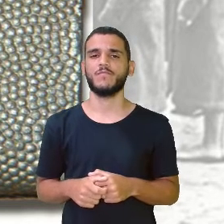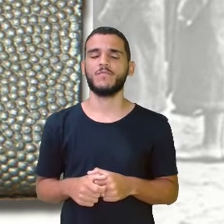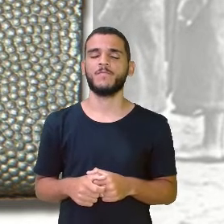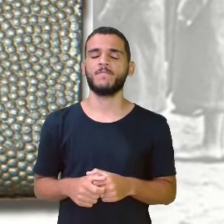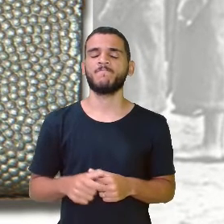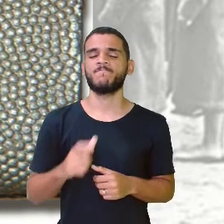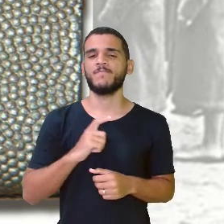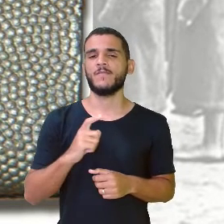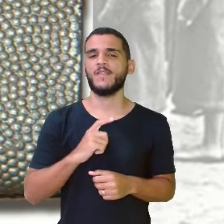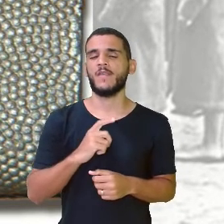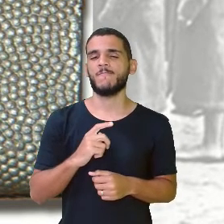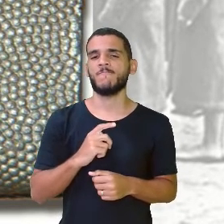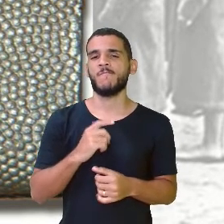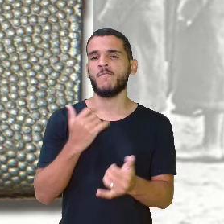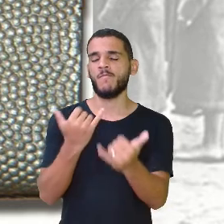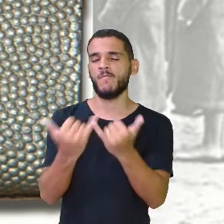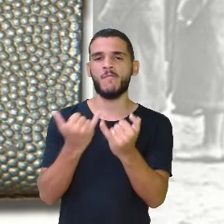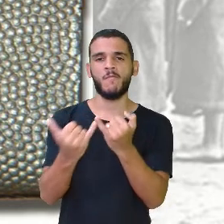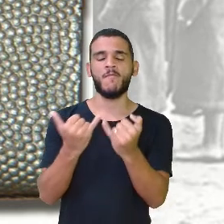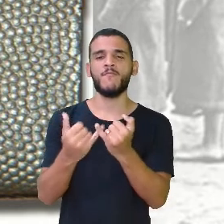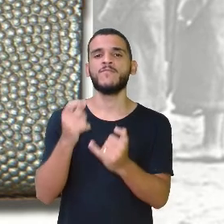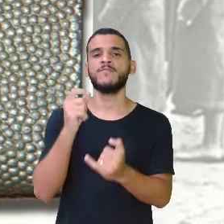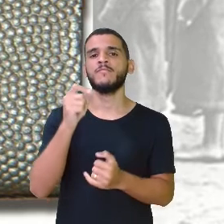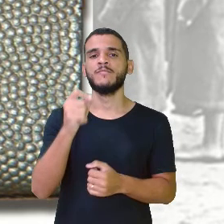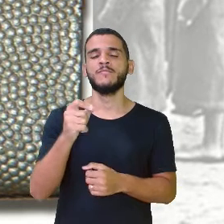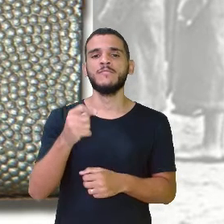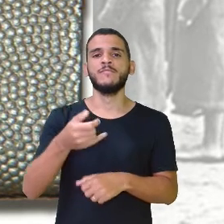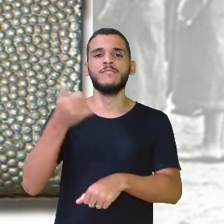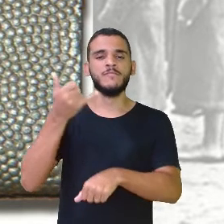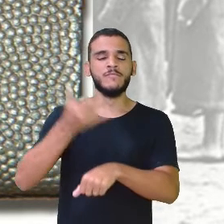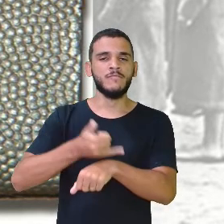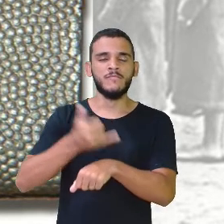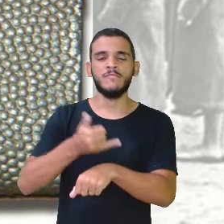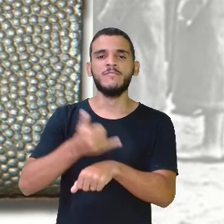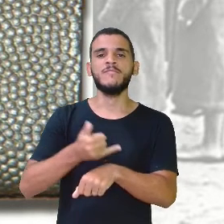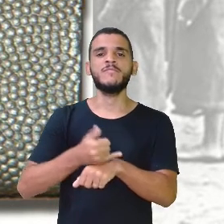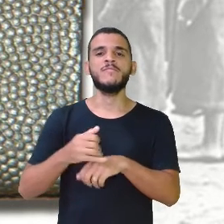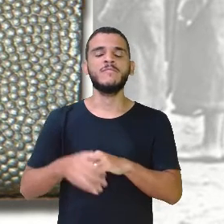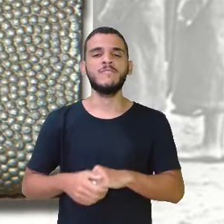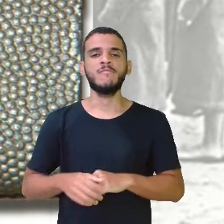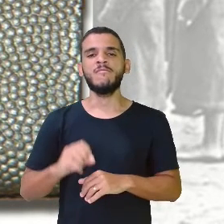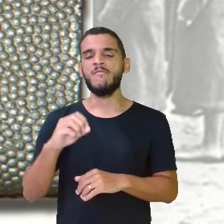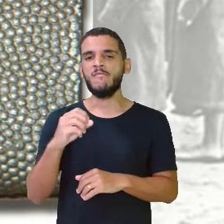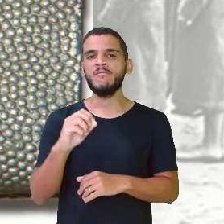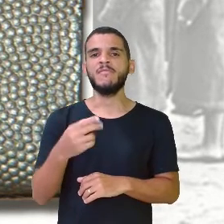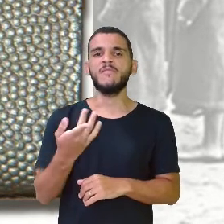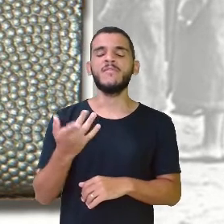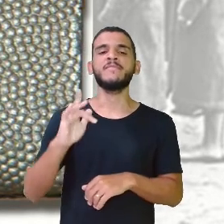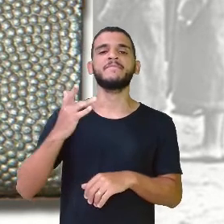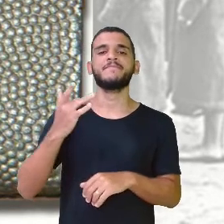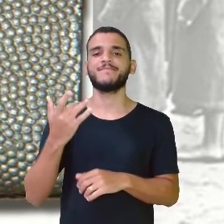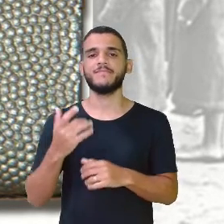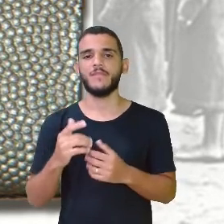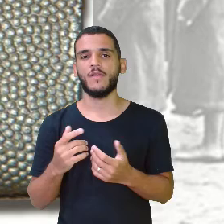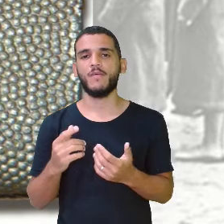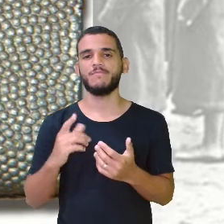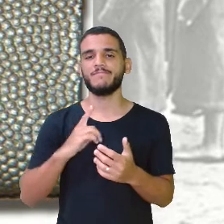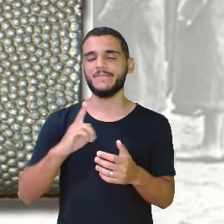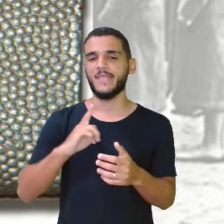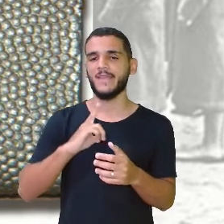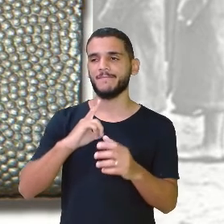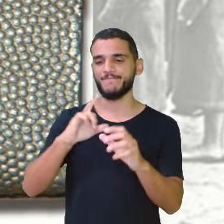muito semelhante a uma placa aí de aço, ou de prata, onde a gente tem aí no centro uma